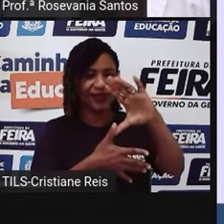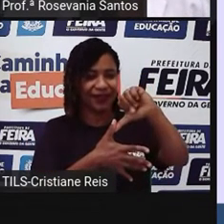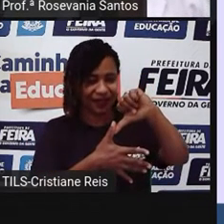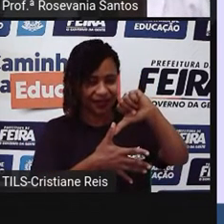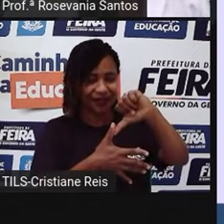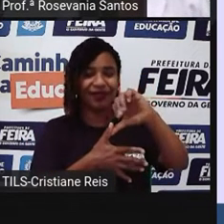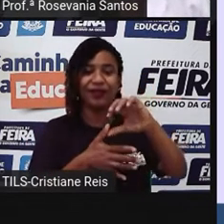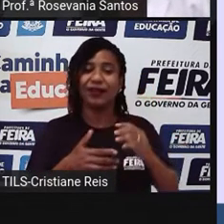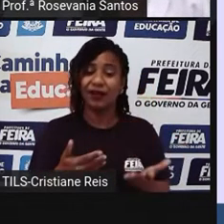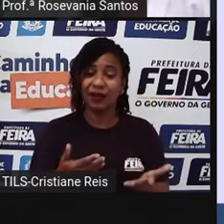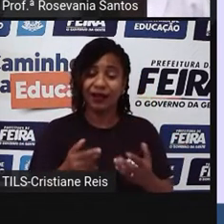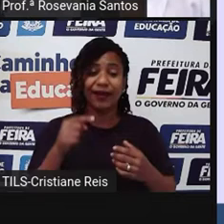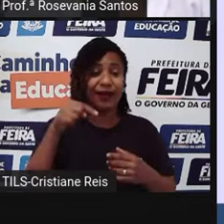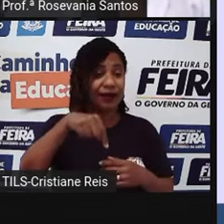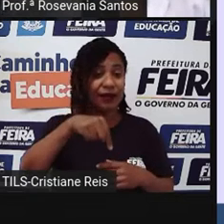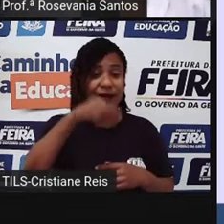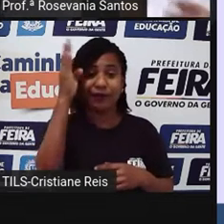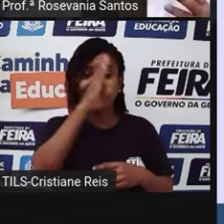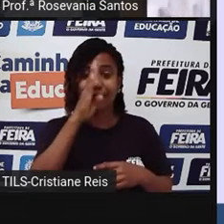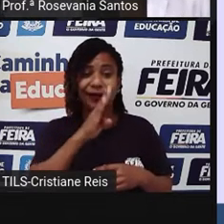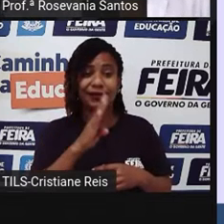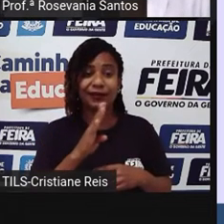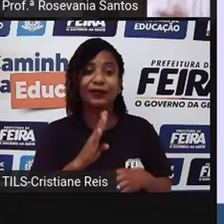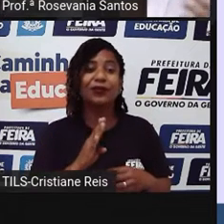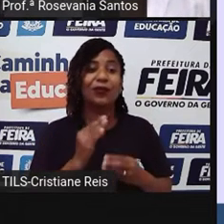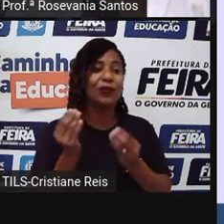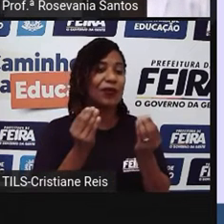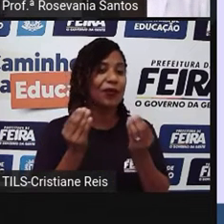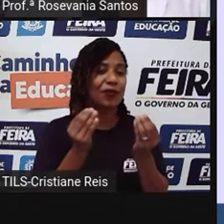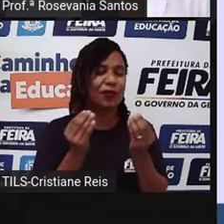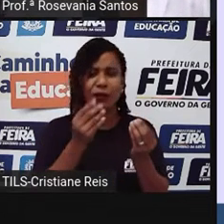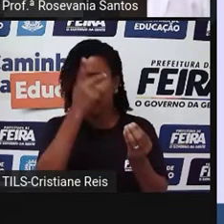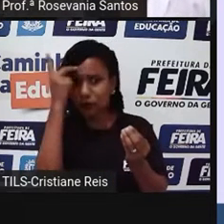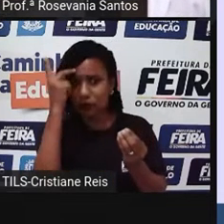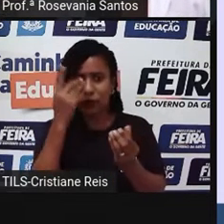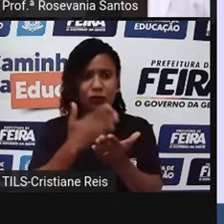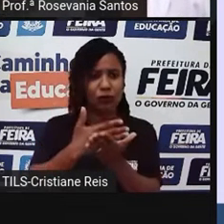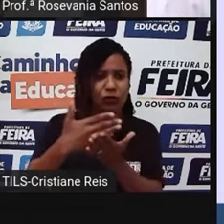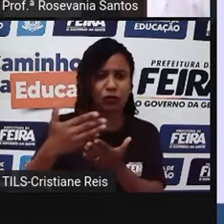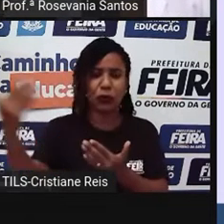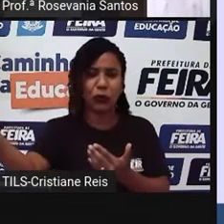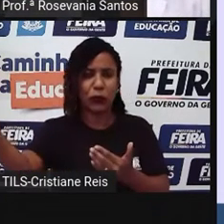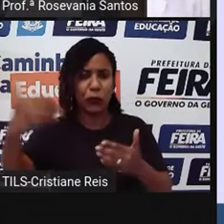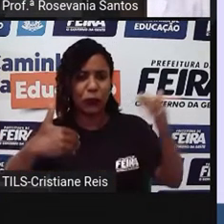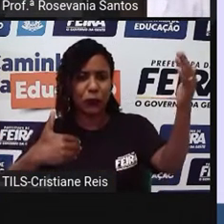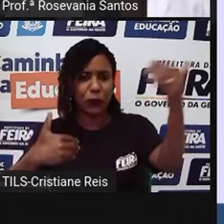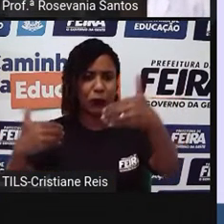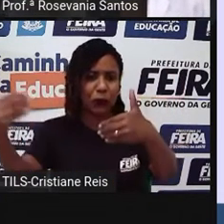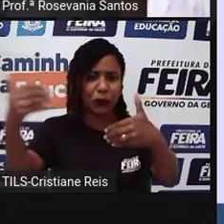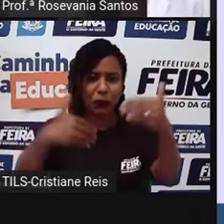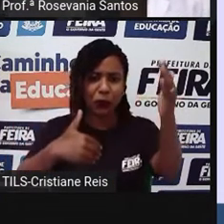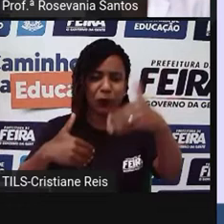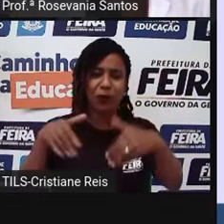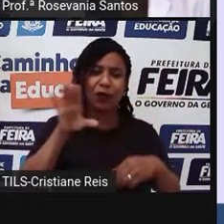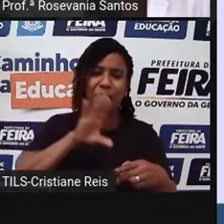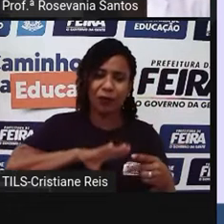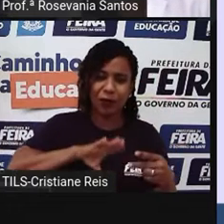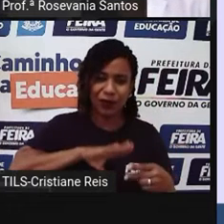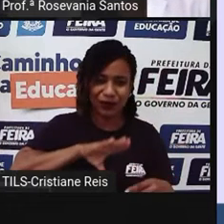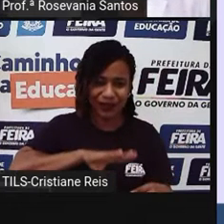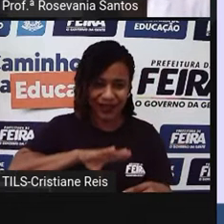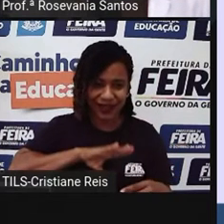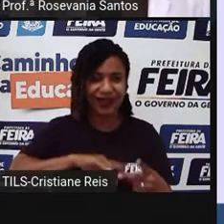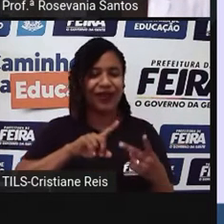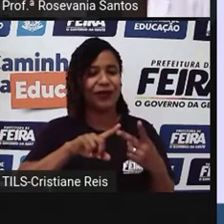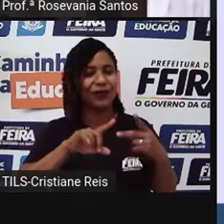migrações. Aqui mesmo no Brasil, nós recebemos pessoas de diversos cantos, né, inicialmente, né, de Portugal, depois vieram os